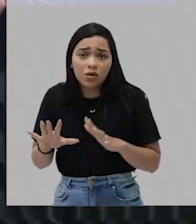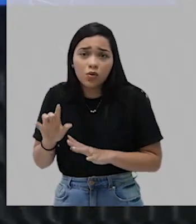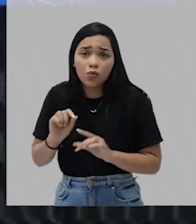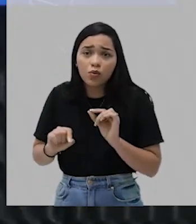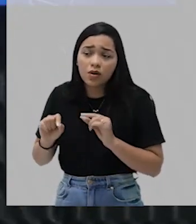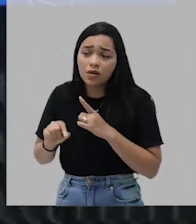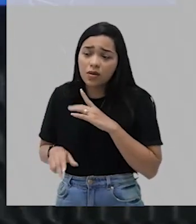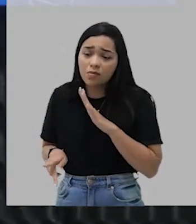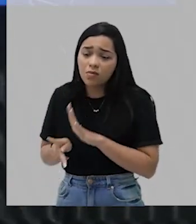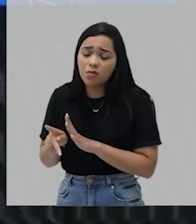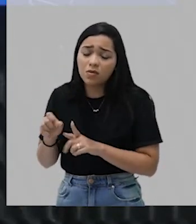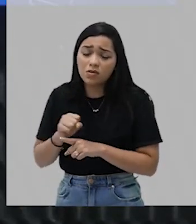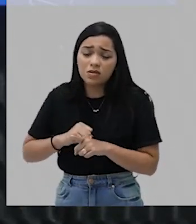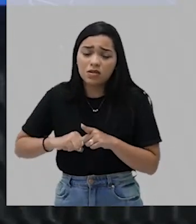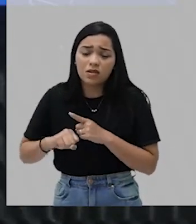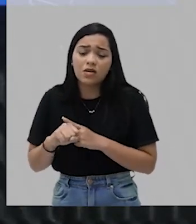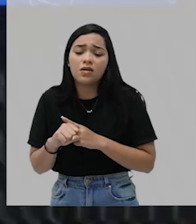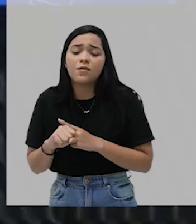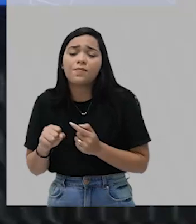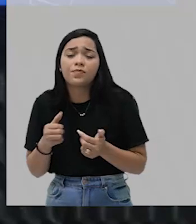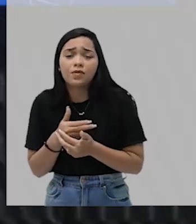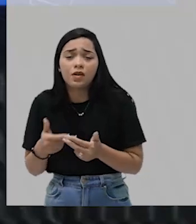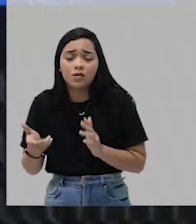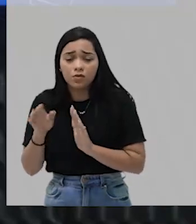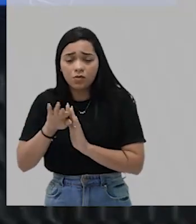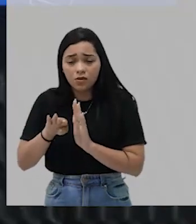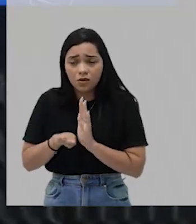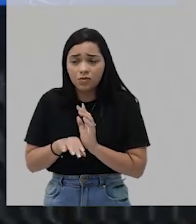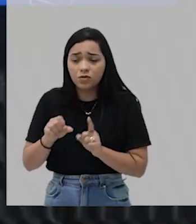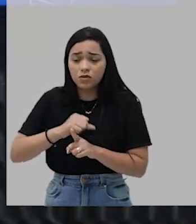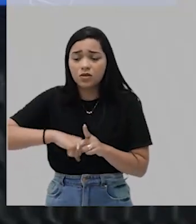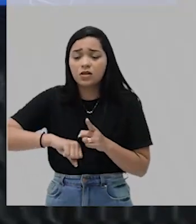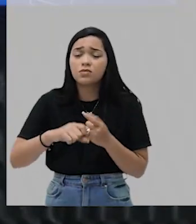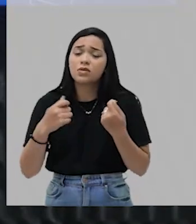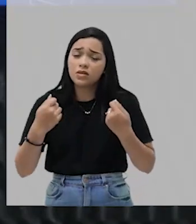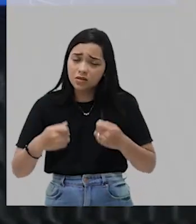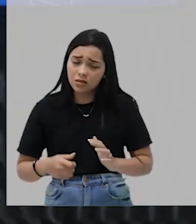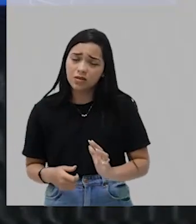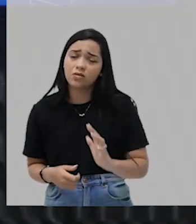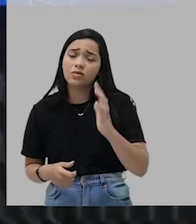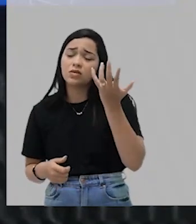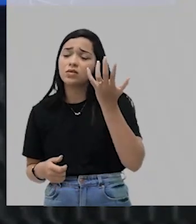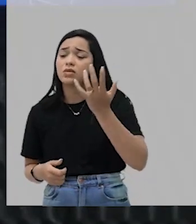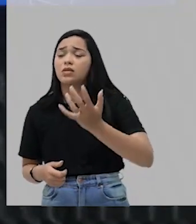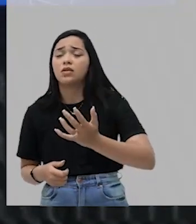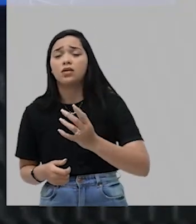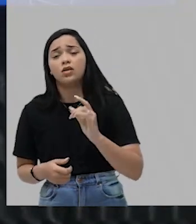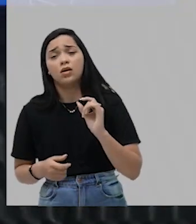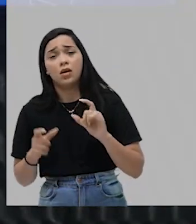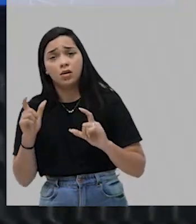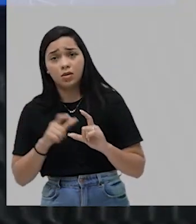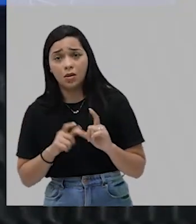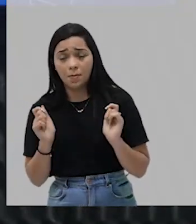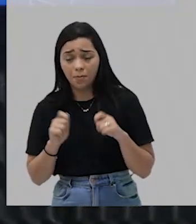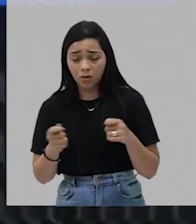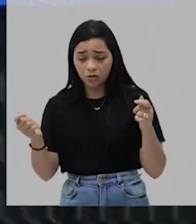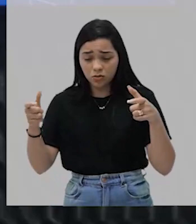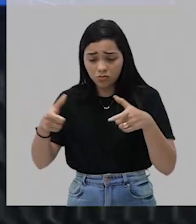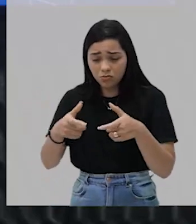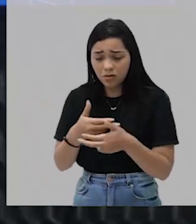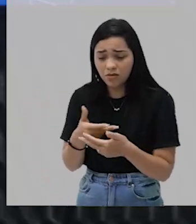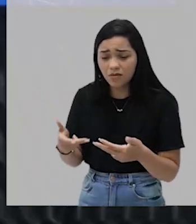olhar para a questão social. Os programas sociais eles têm que ser feitos. A dívida ela pode ser diminuída em